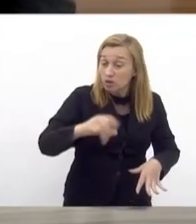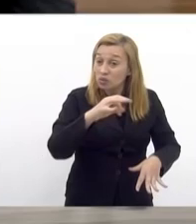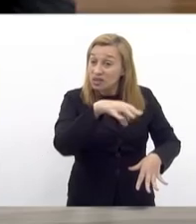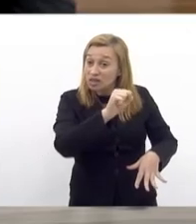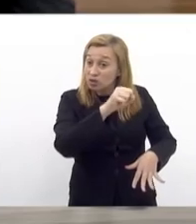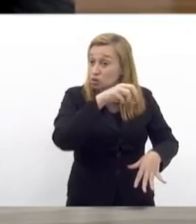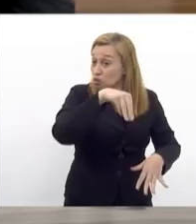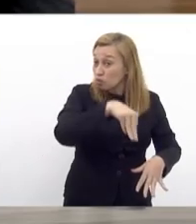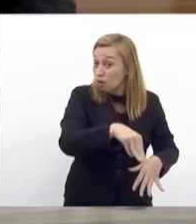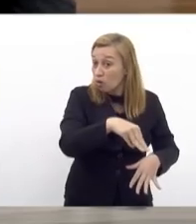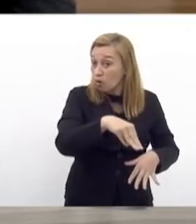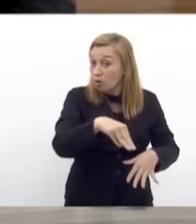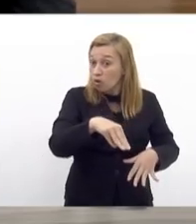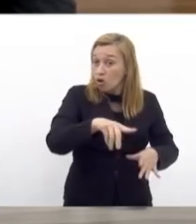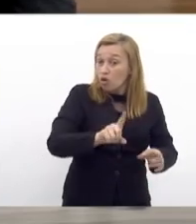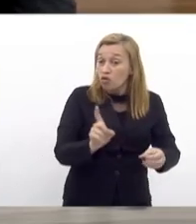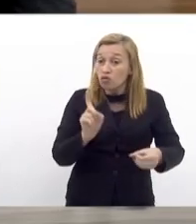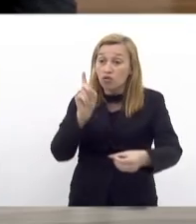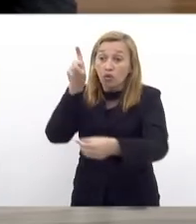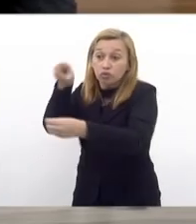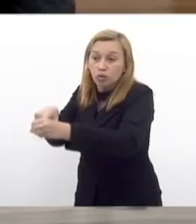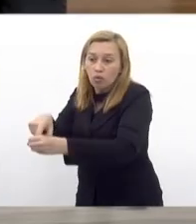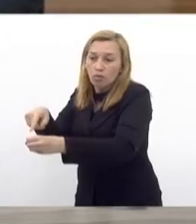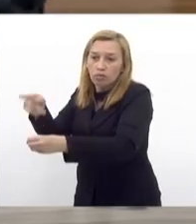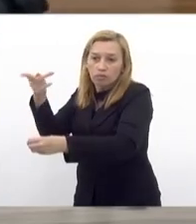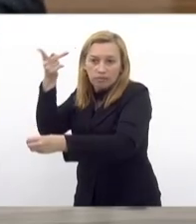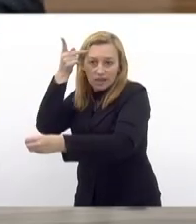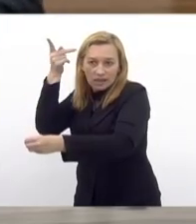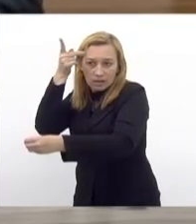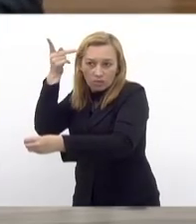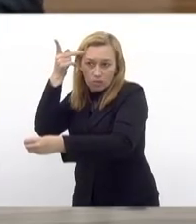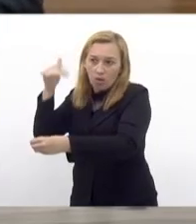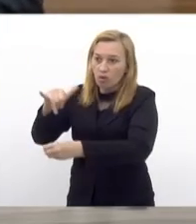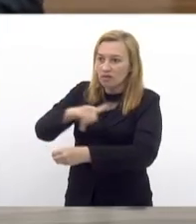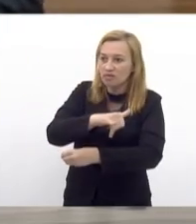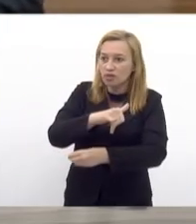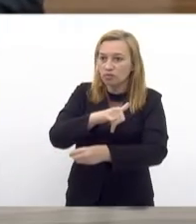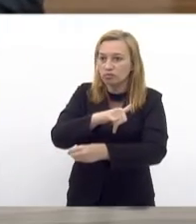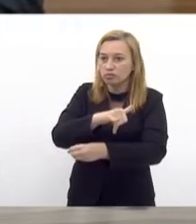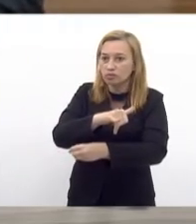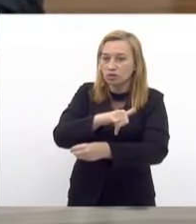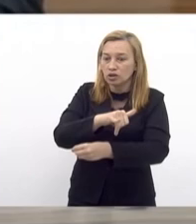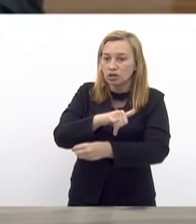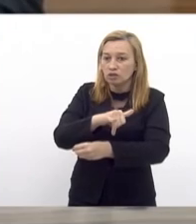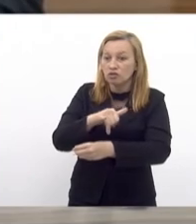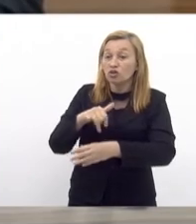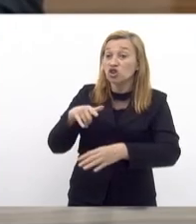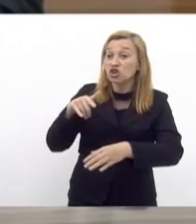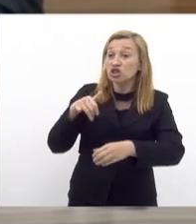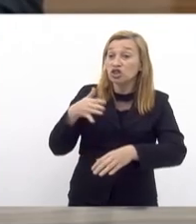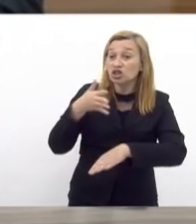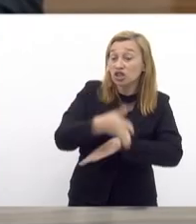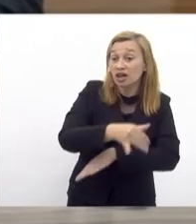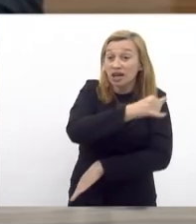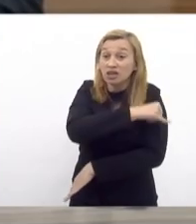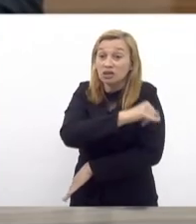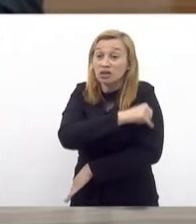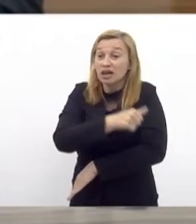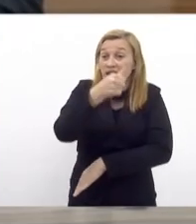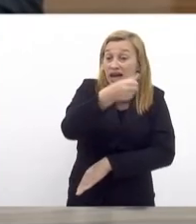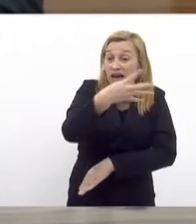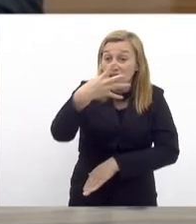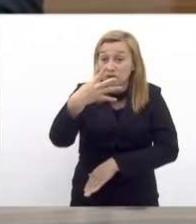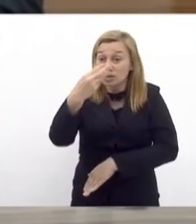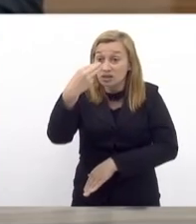arremeteu, voltou para São Paulo. Né? Esse voo foi chegar aqui no Rio hoje,